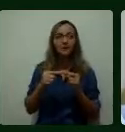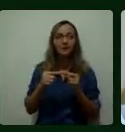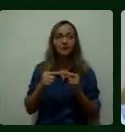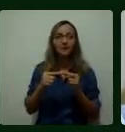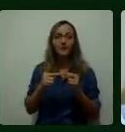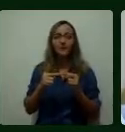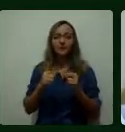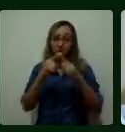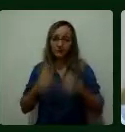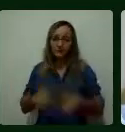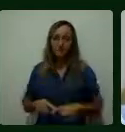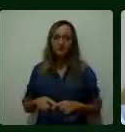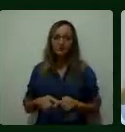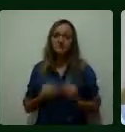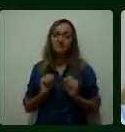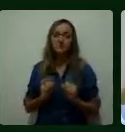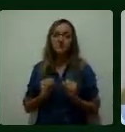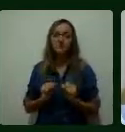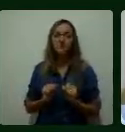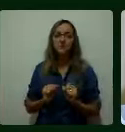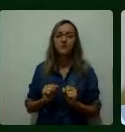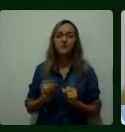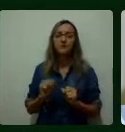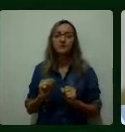muito sentido, né, professor Ivan?